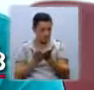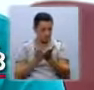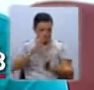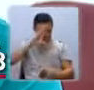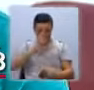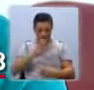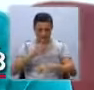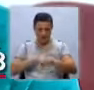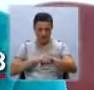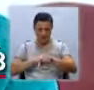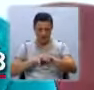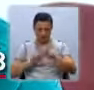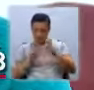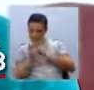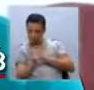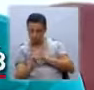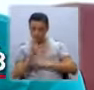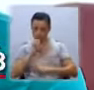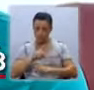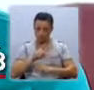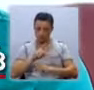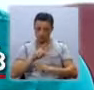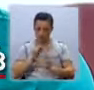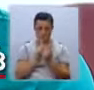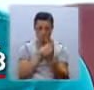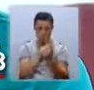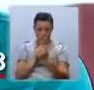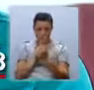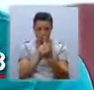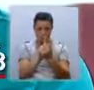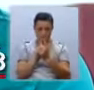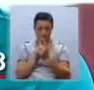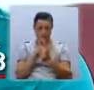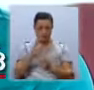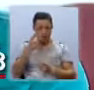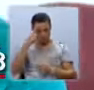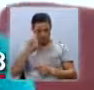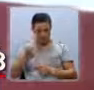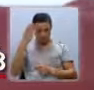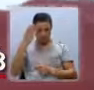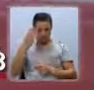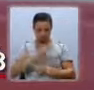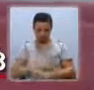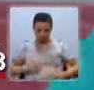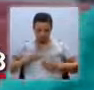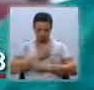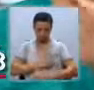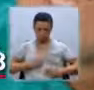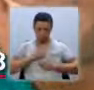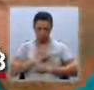hora que ele quer que eu saia para ele poder ir por um contra um isso nós entendemos bem e costum chatear muito por causa do